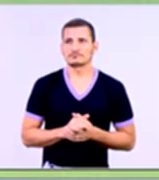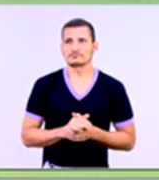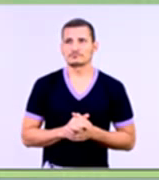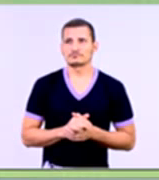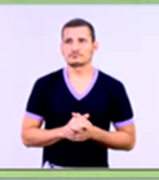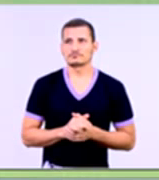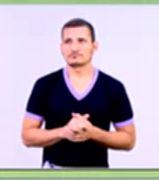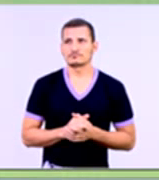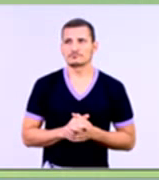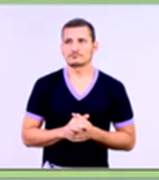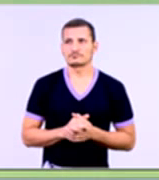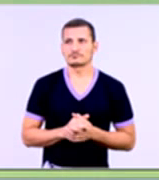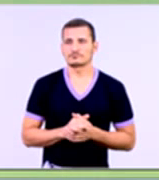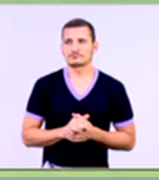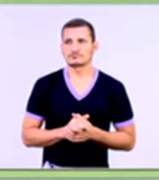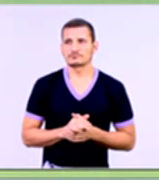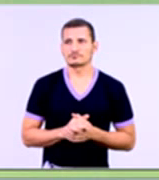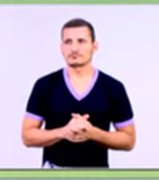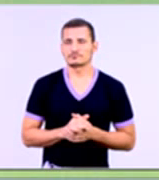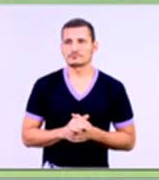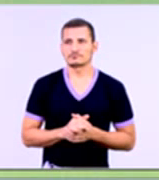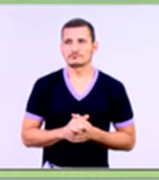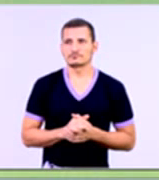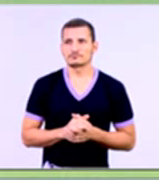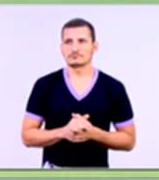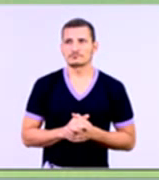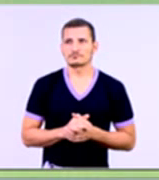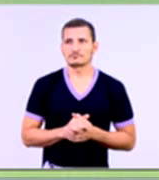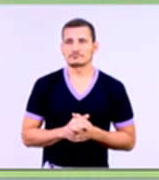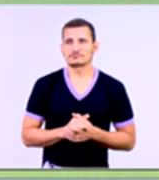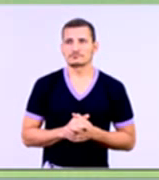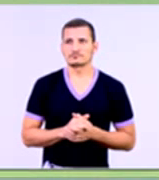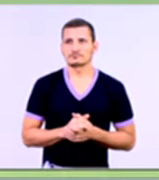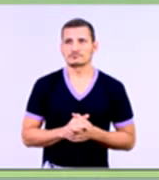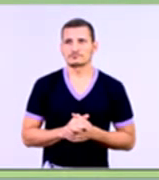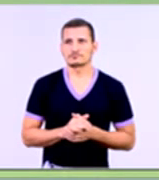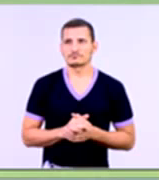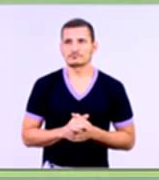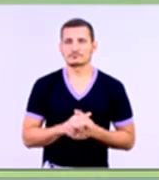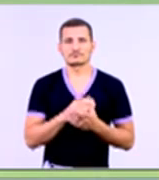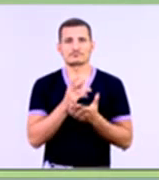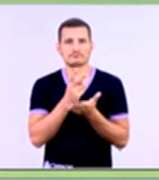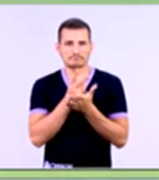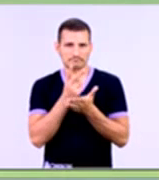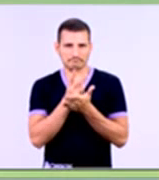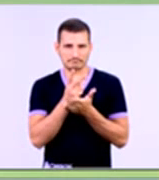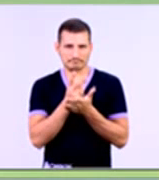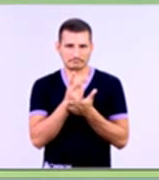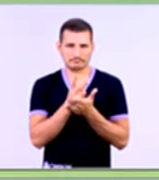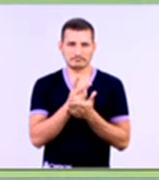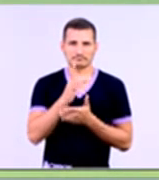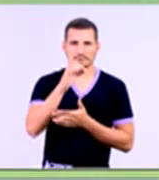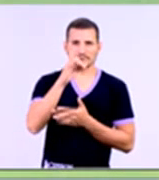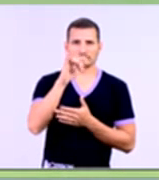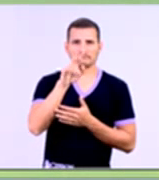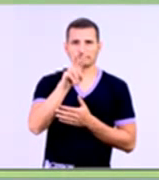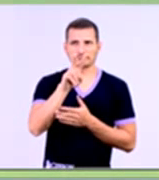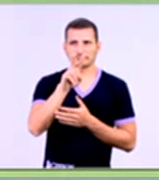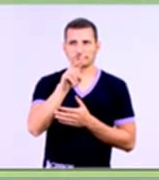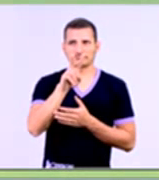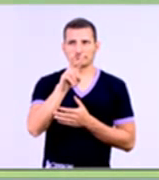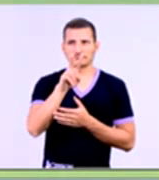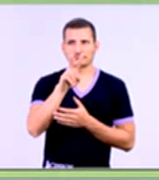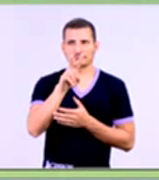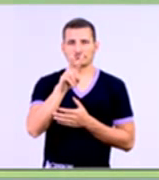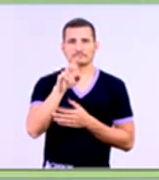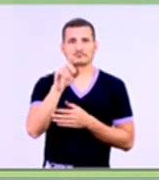Bootstrap, tendo esse resultado. A declaração, da mesma forma dos outros elementos, ela é feita através